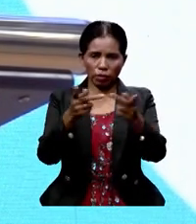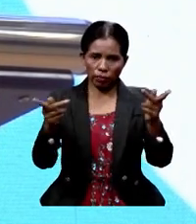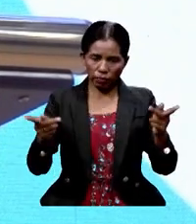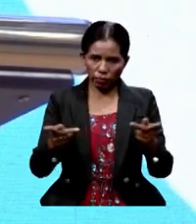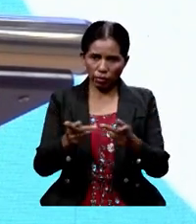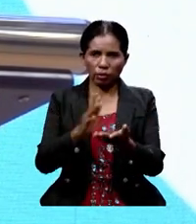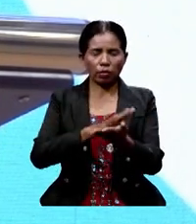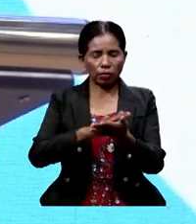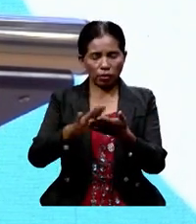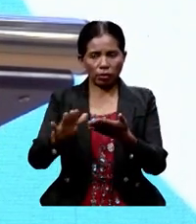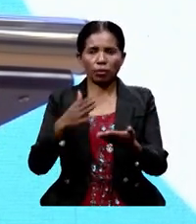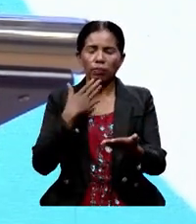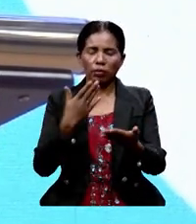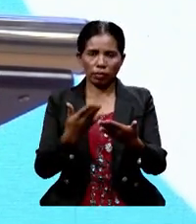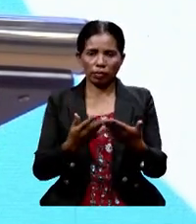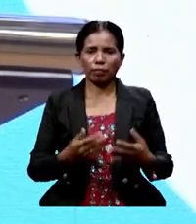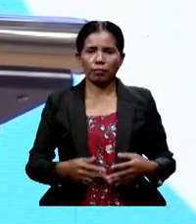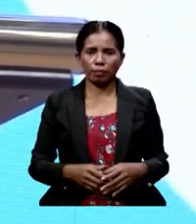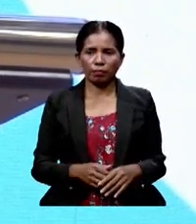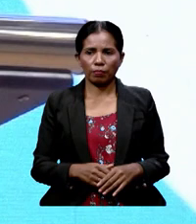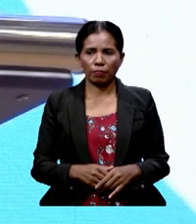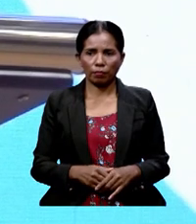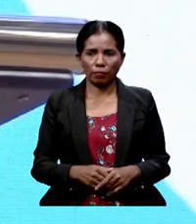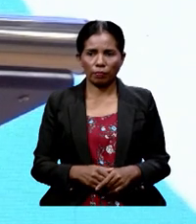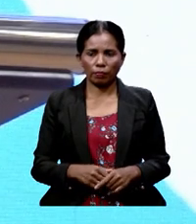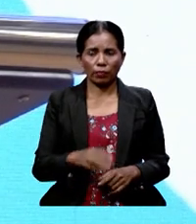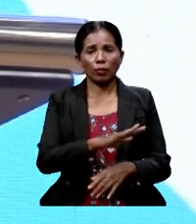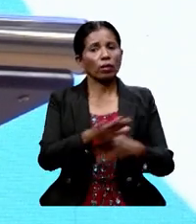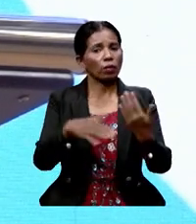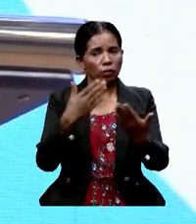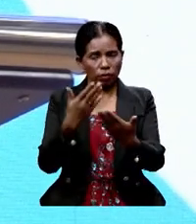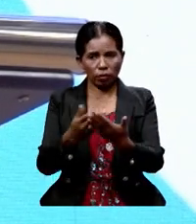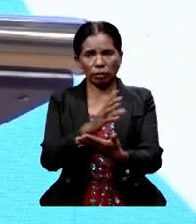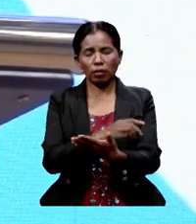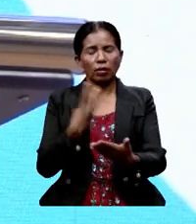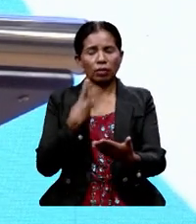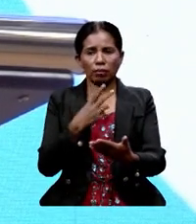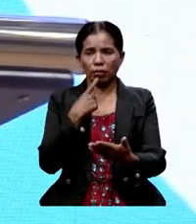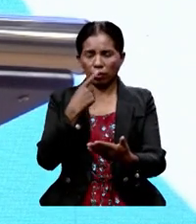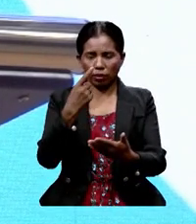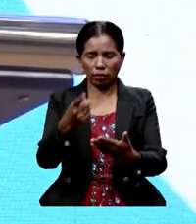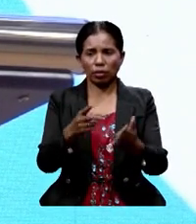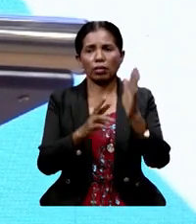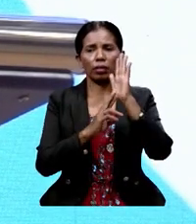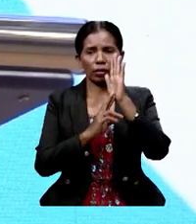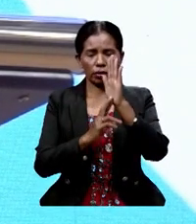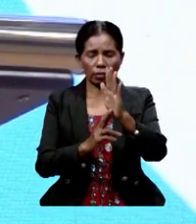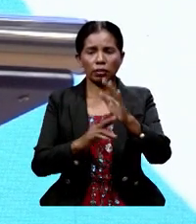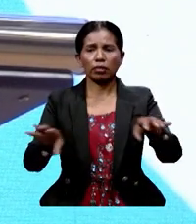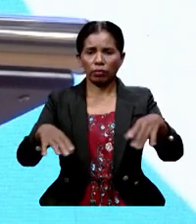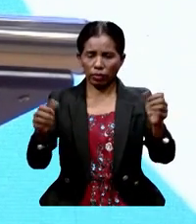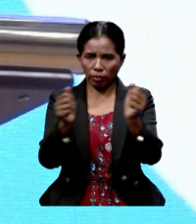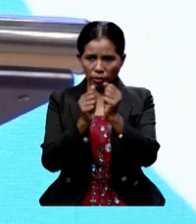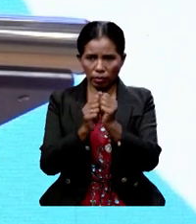mais sustentáveis. Senhoras e senhores, a imprensa pode e deve fazer parte do esforço